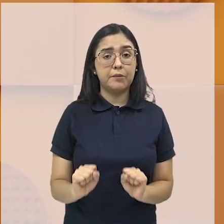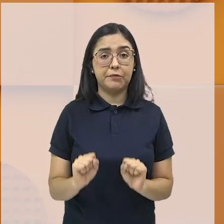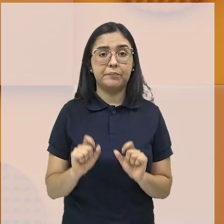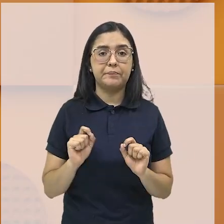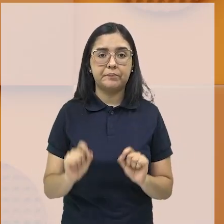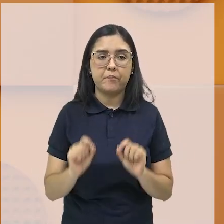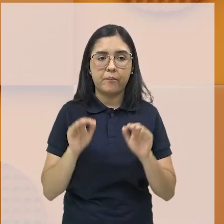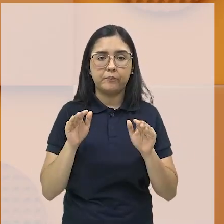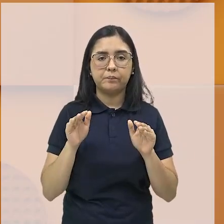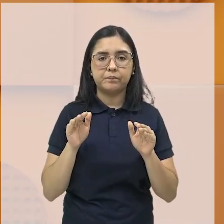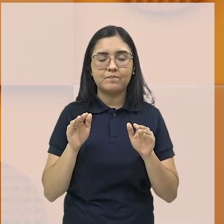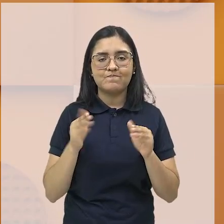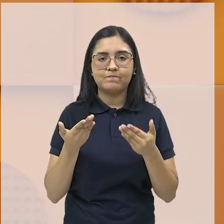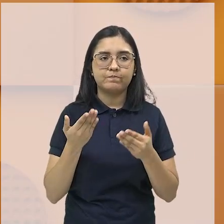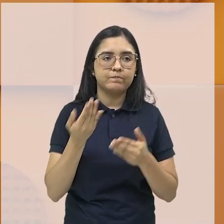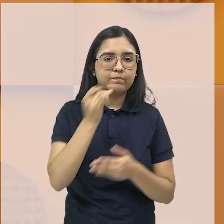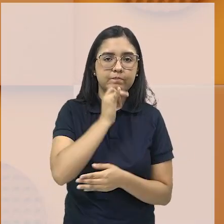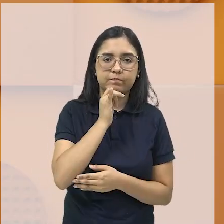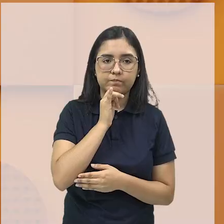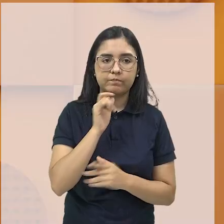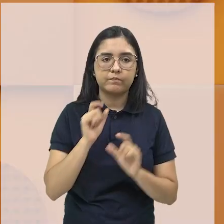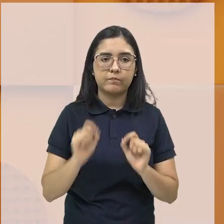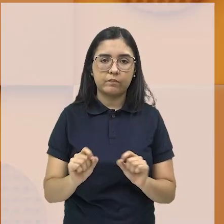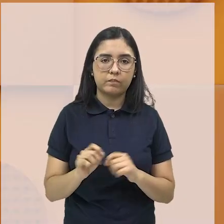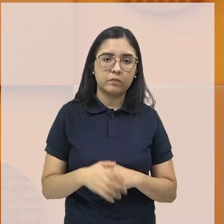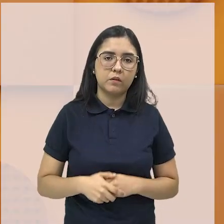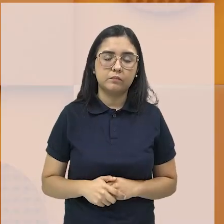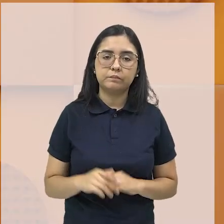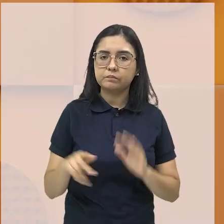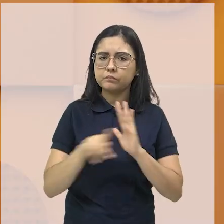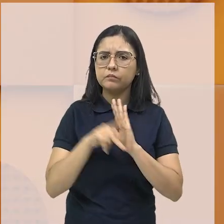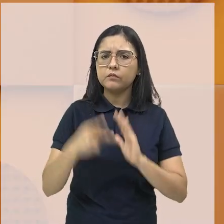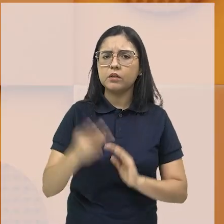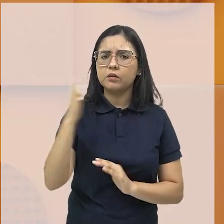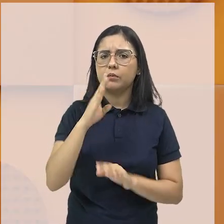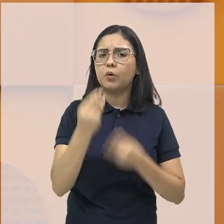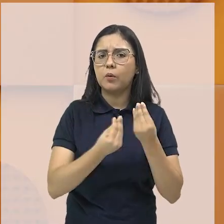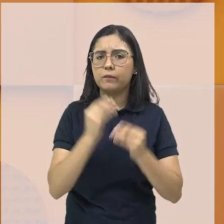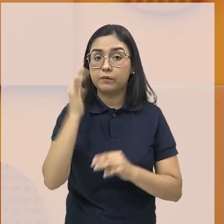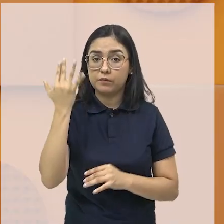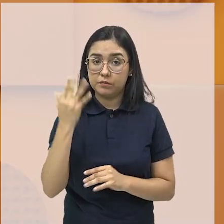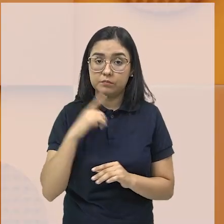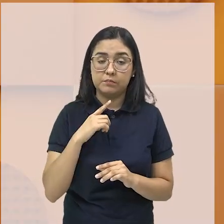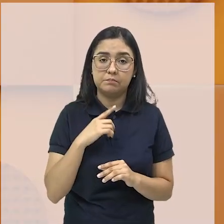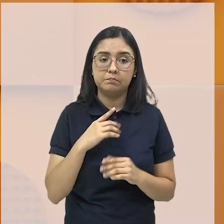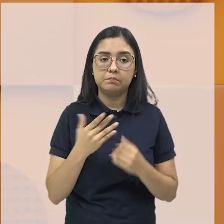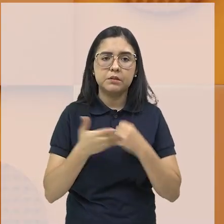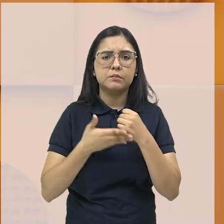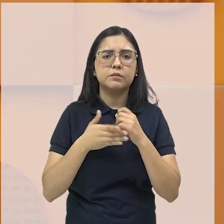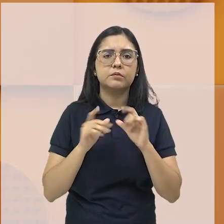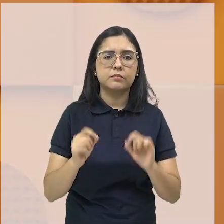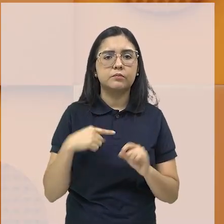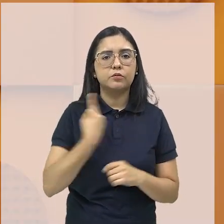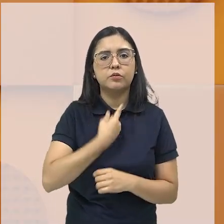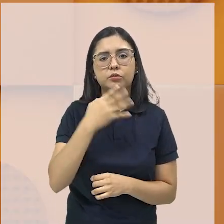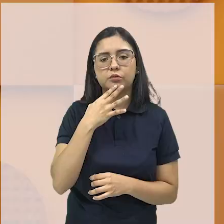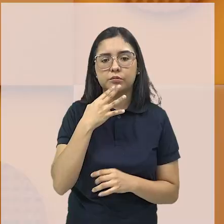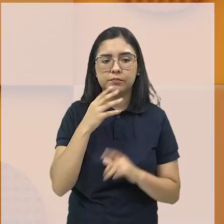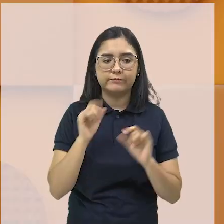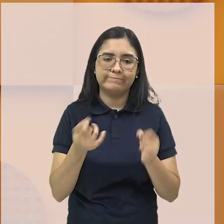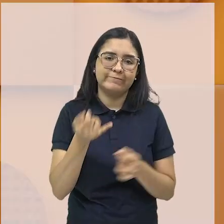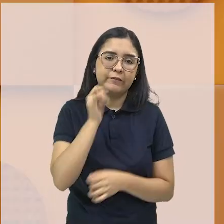ser direcionado de uma forma ou de outra. E no Brasil, como é que ele vai se dar? Basicamente, através do que a gente